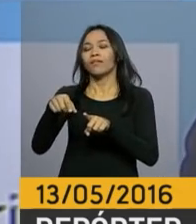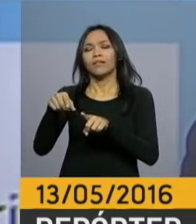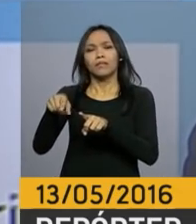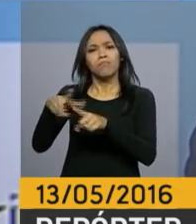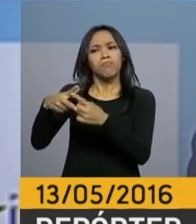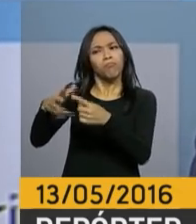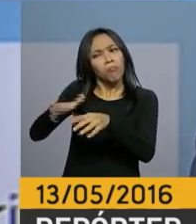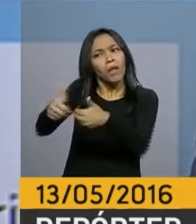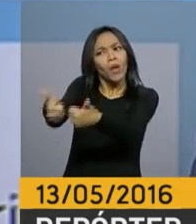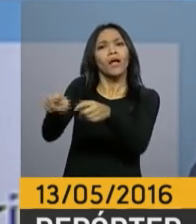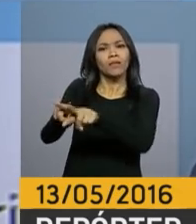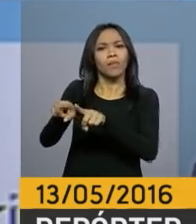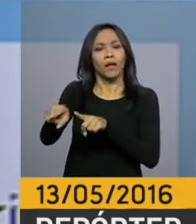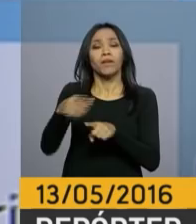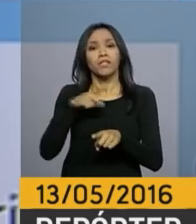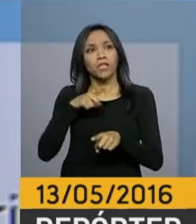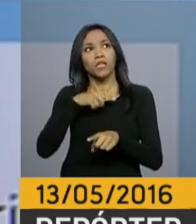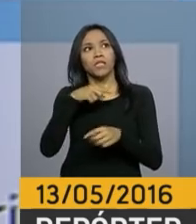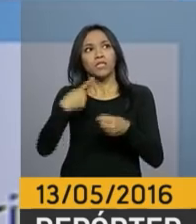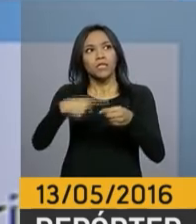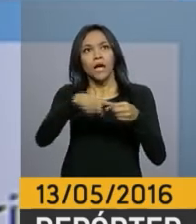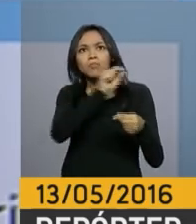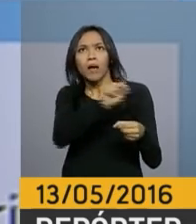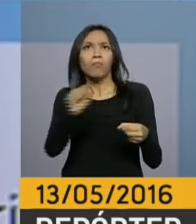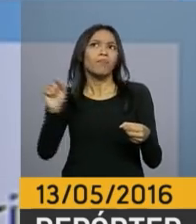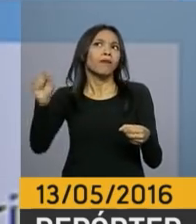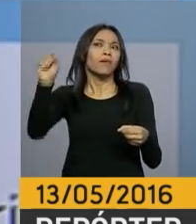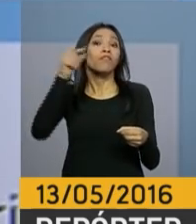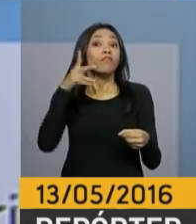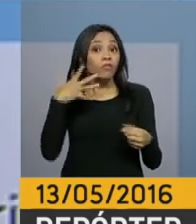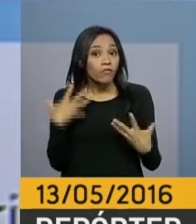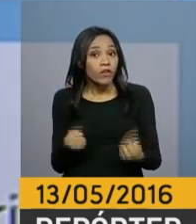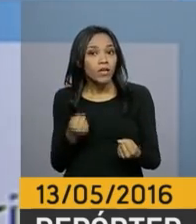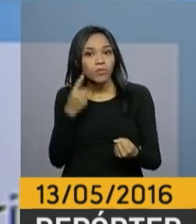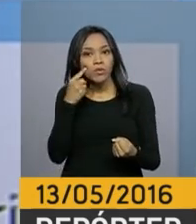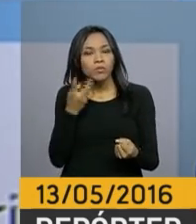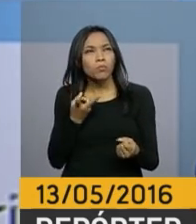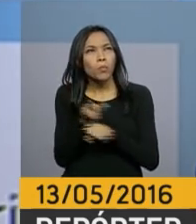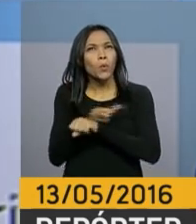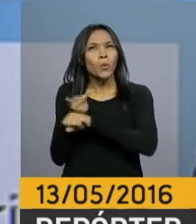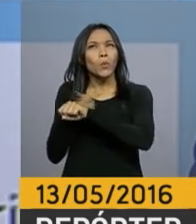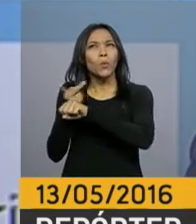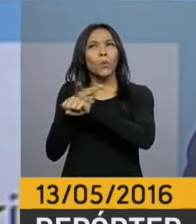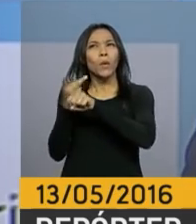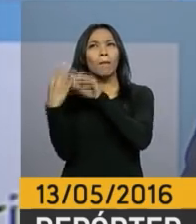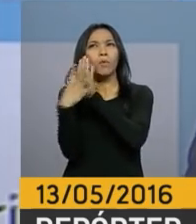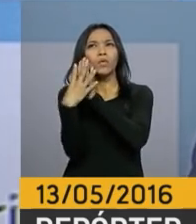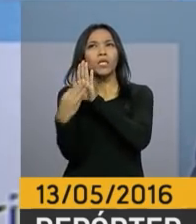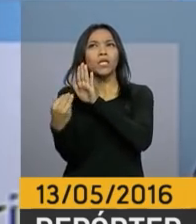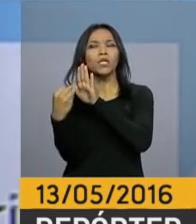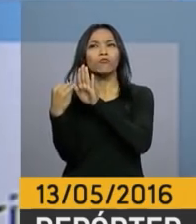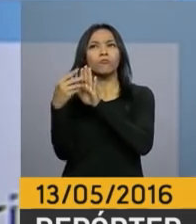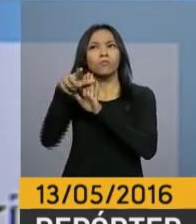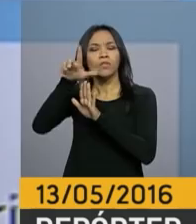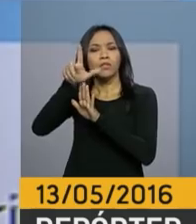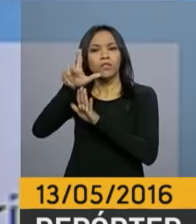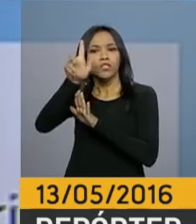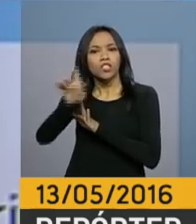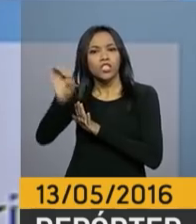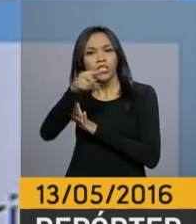mais avançado de que outras cidades por isso que eu disse vamos garimpar os diamantes né quando conseguimos